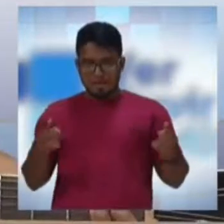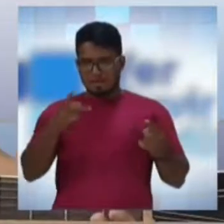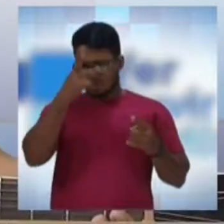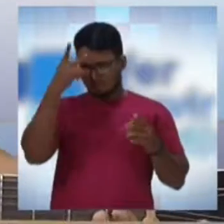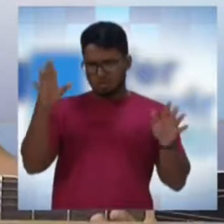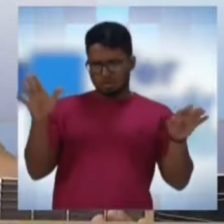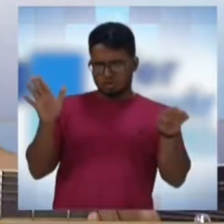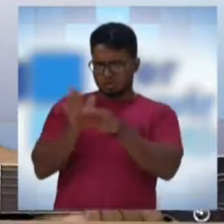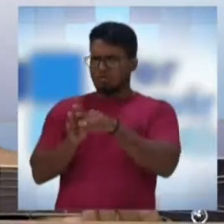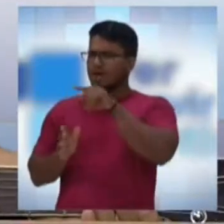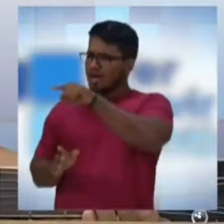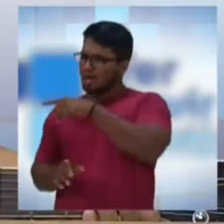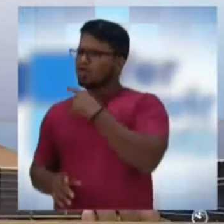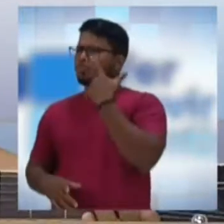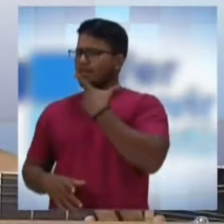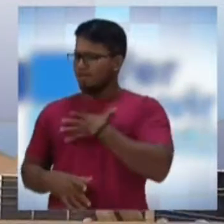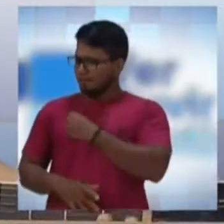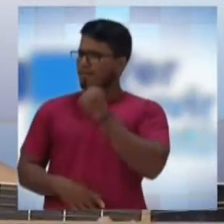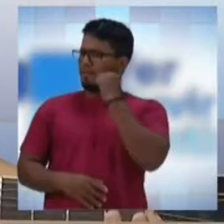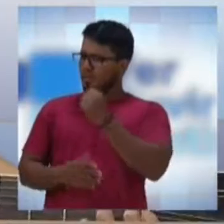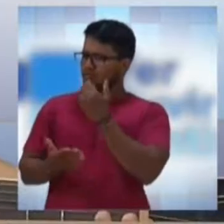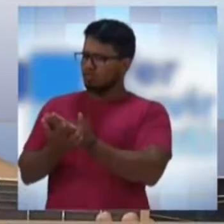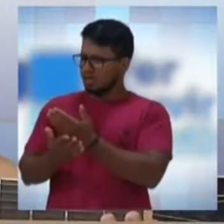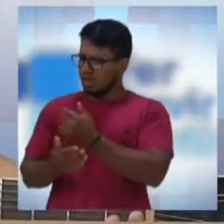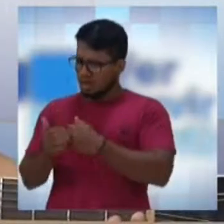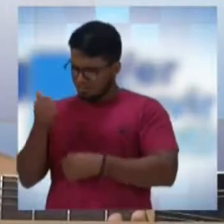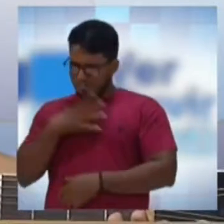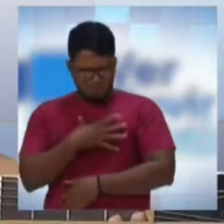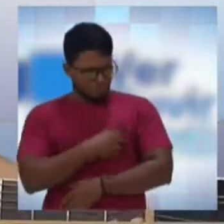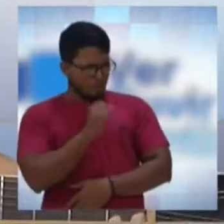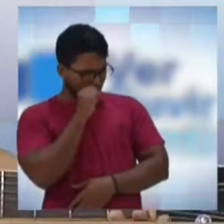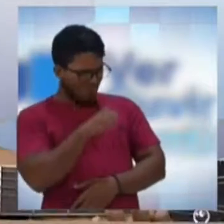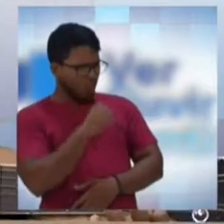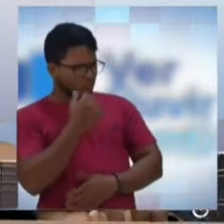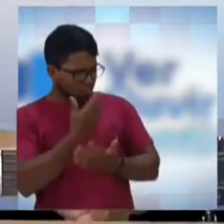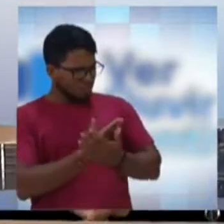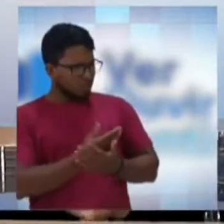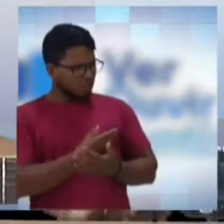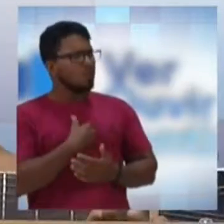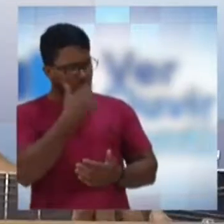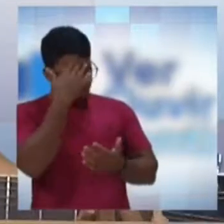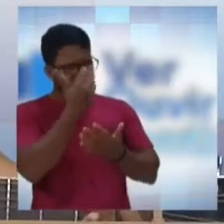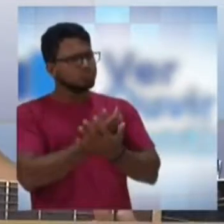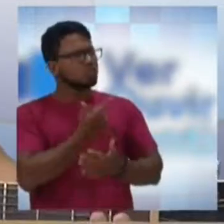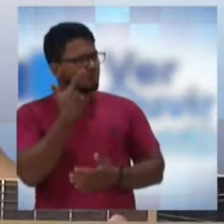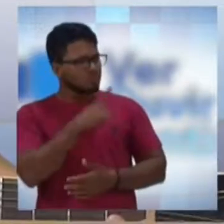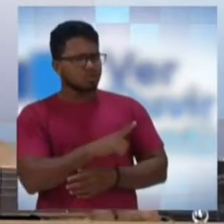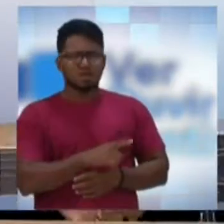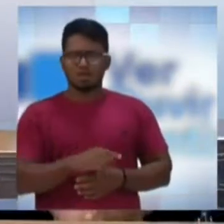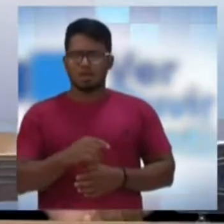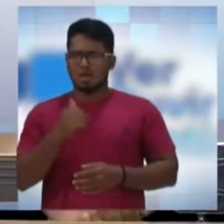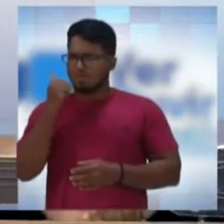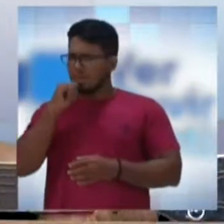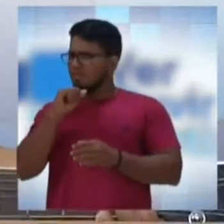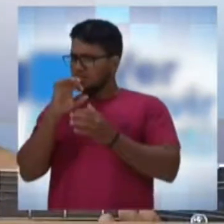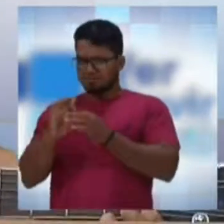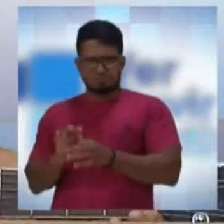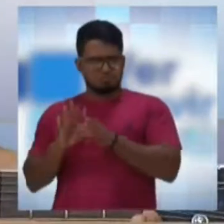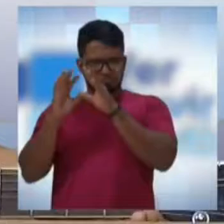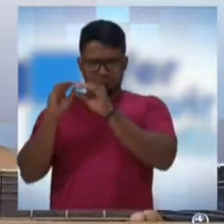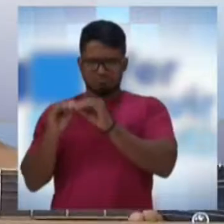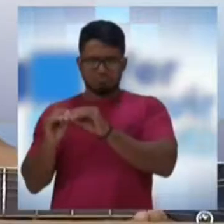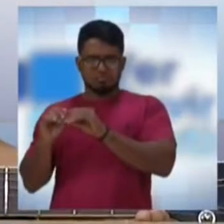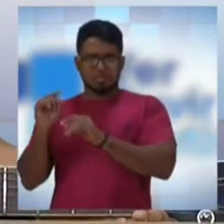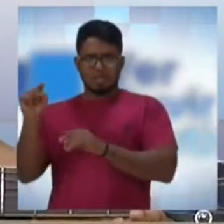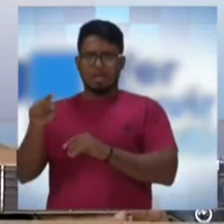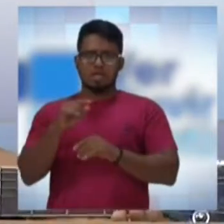quando alguém chegou e disse para ela, ah, sua filha pode estudar, ela simplesmente acreditou, ah, eu acredito que ela consegue mesmo. E esse processo foi bem